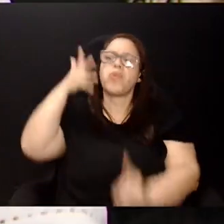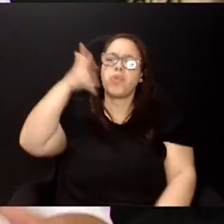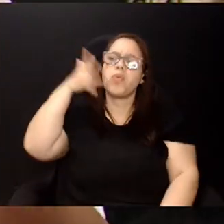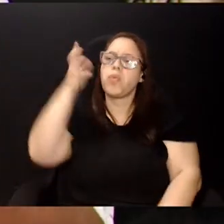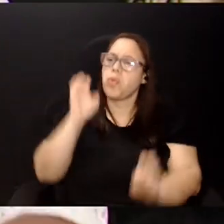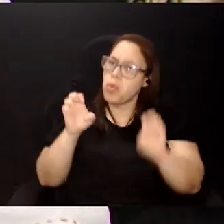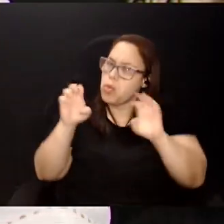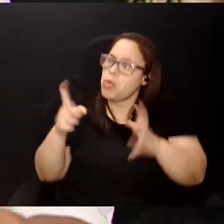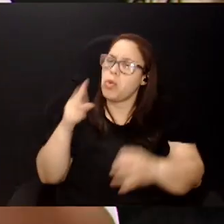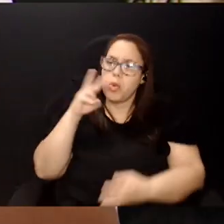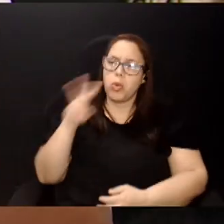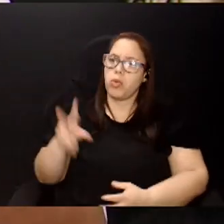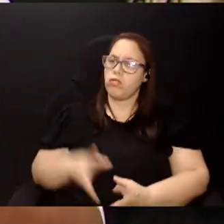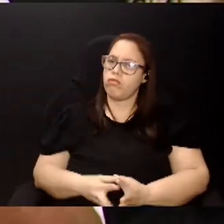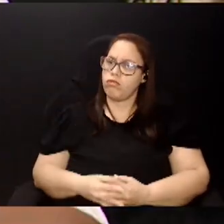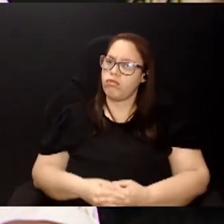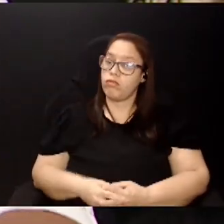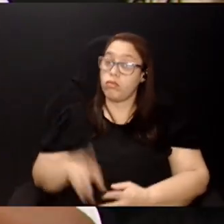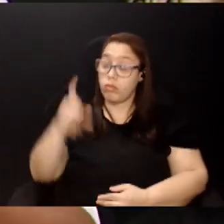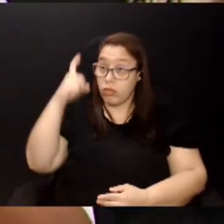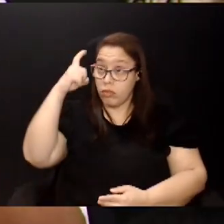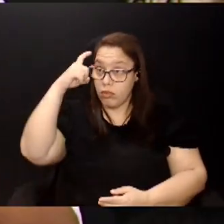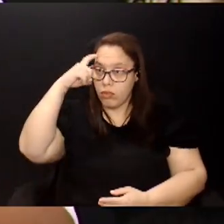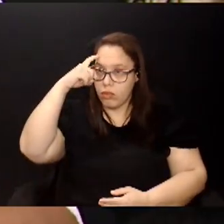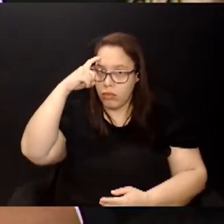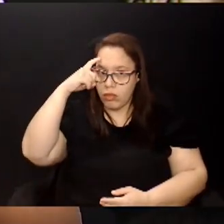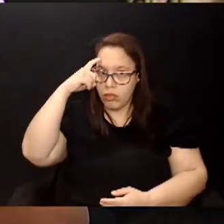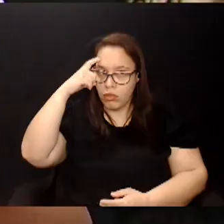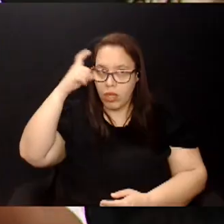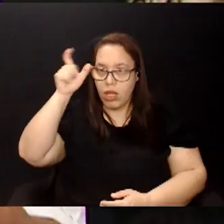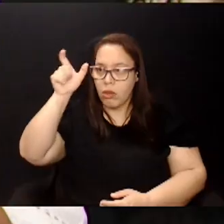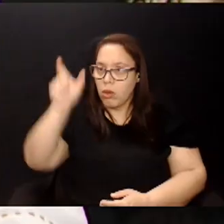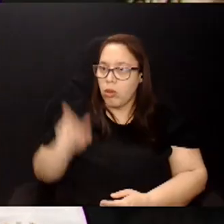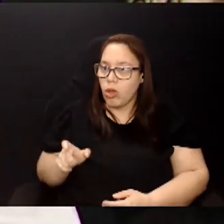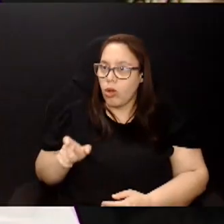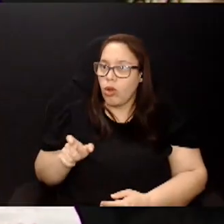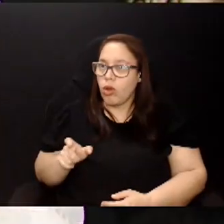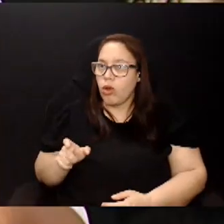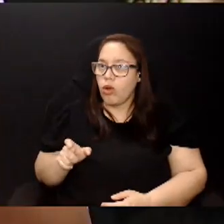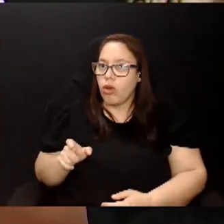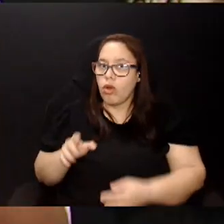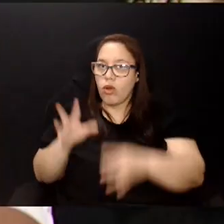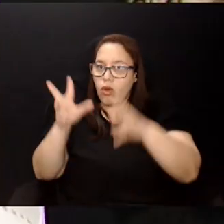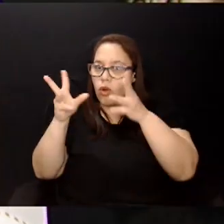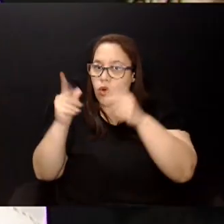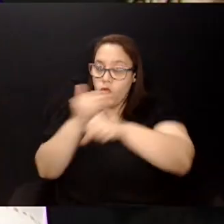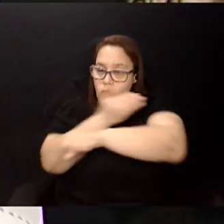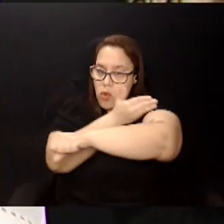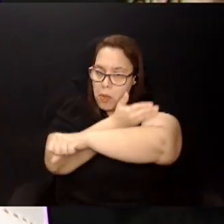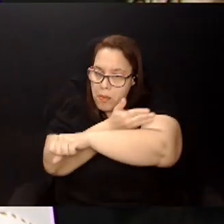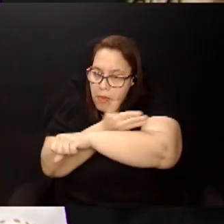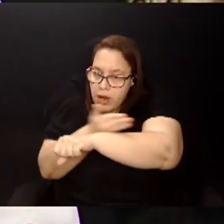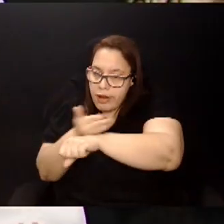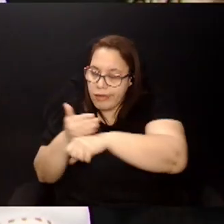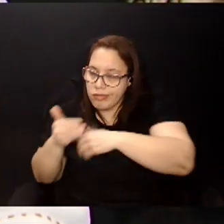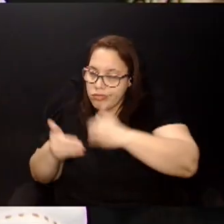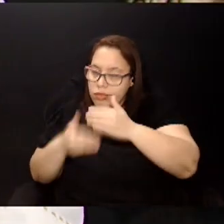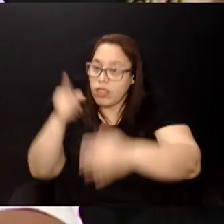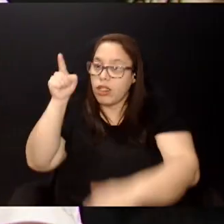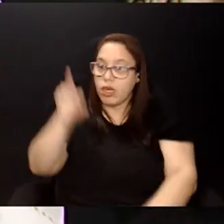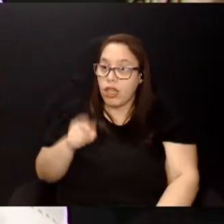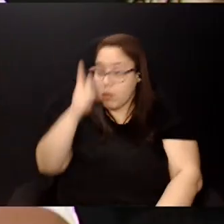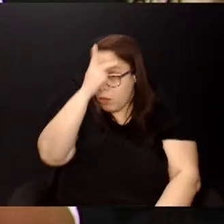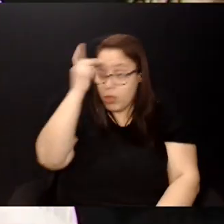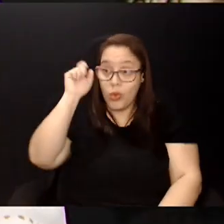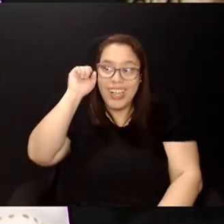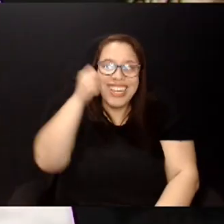ali, e aí caiu a ficha que era uma figura que foi embranquecida ao longo do tempo, mas que é uma figura negra. E